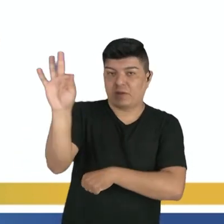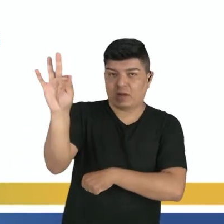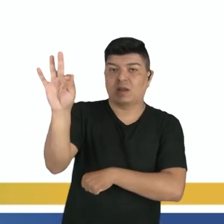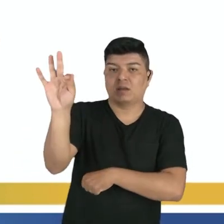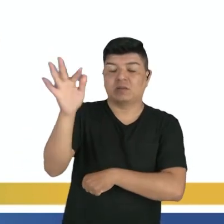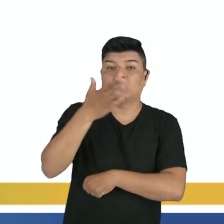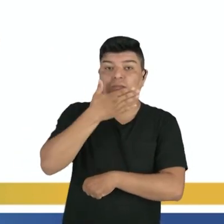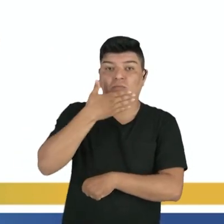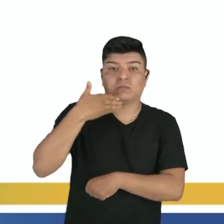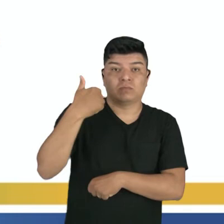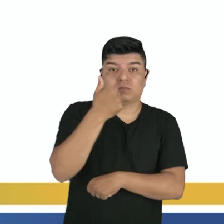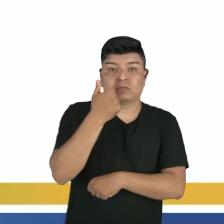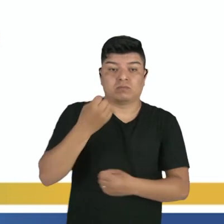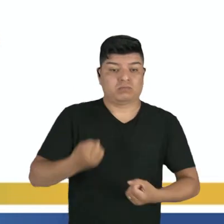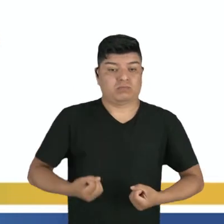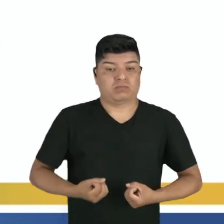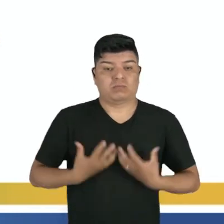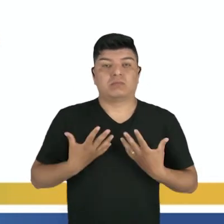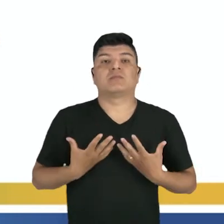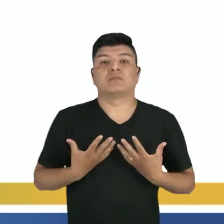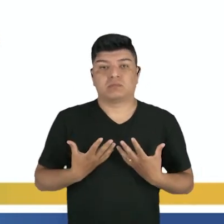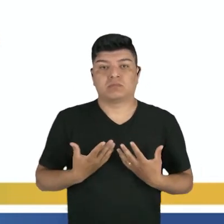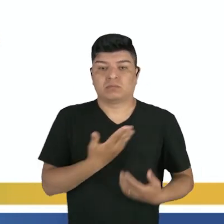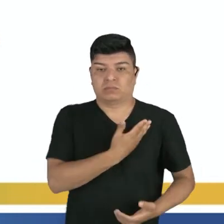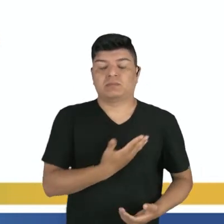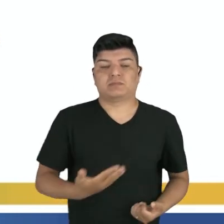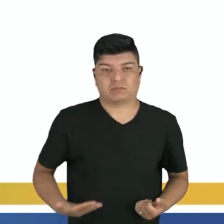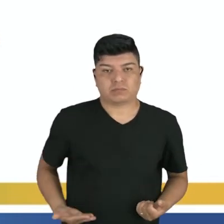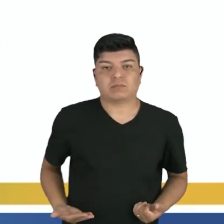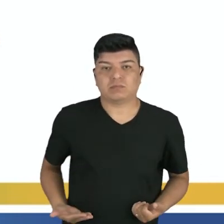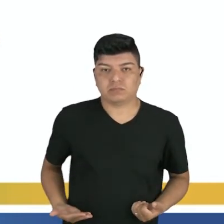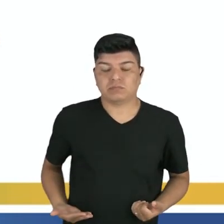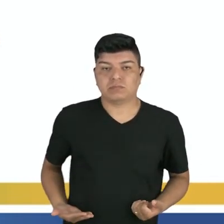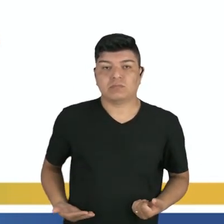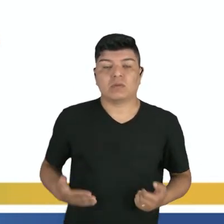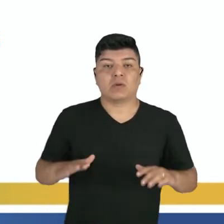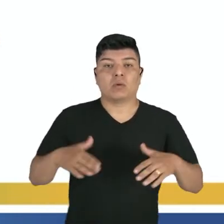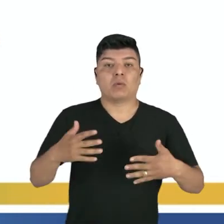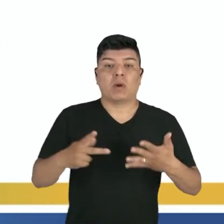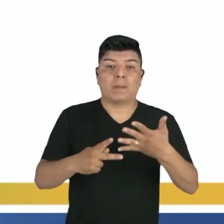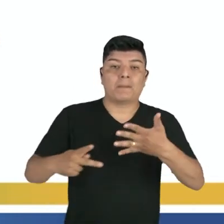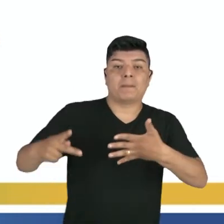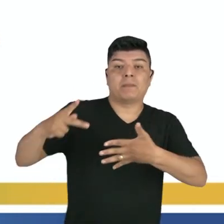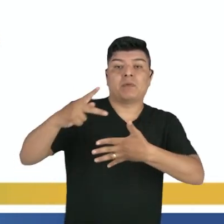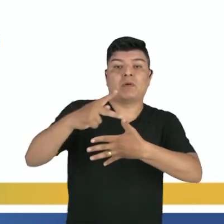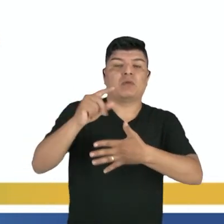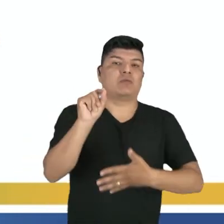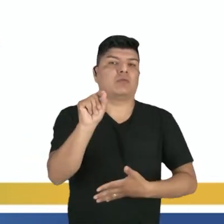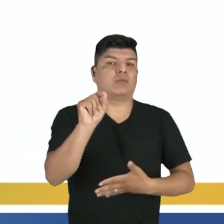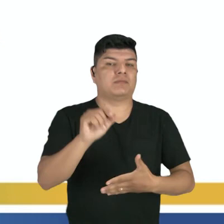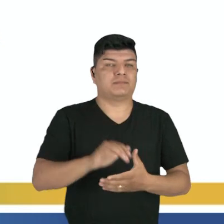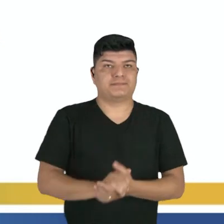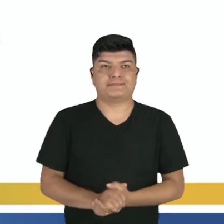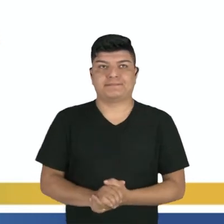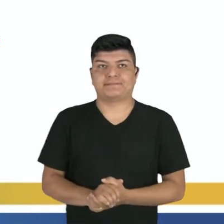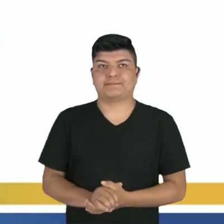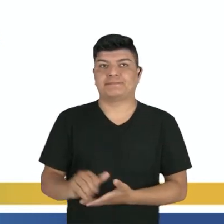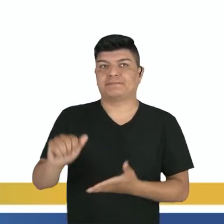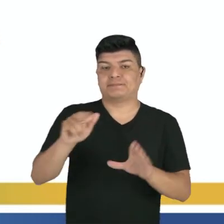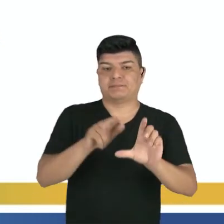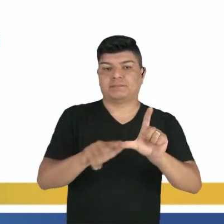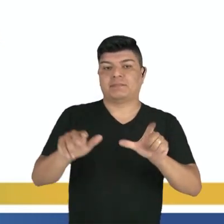onde melhor se manifestou esse tipo de governo, que priorizava: alternativa